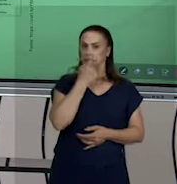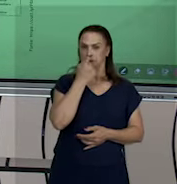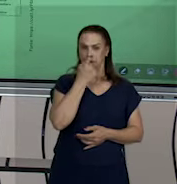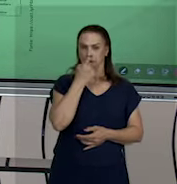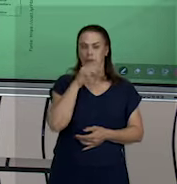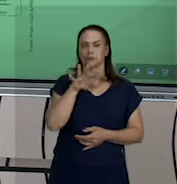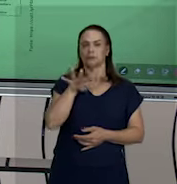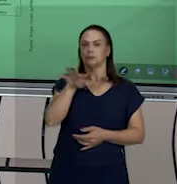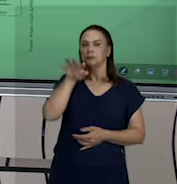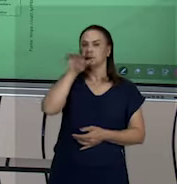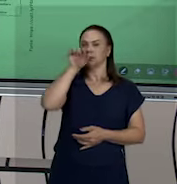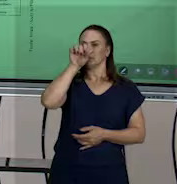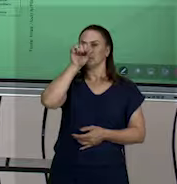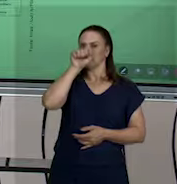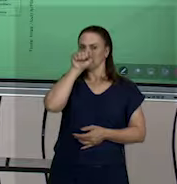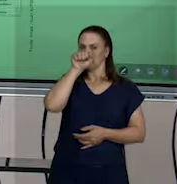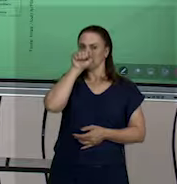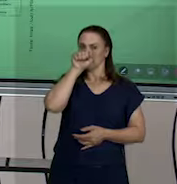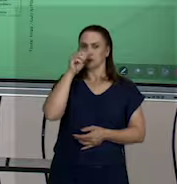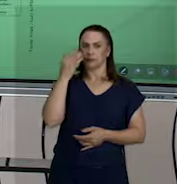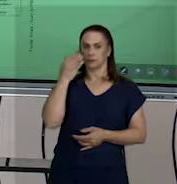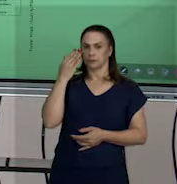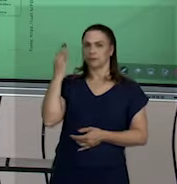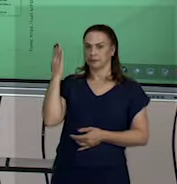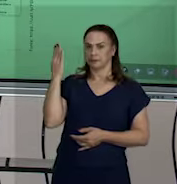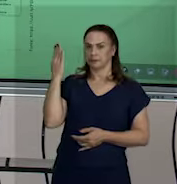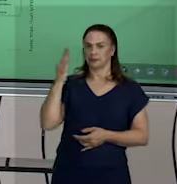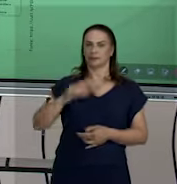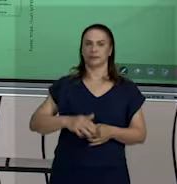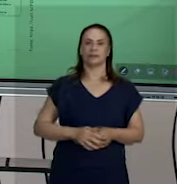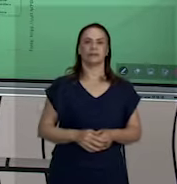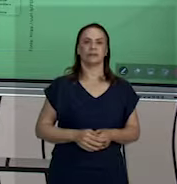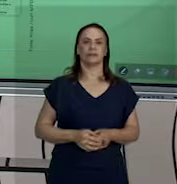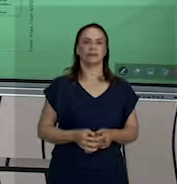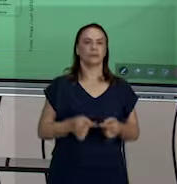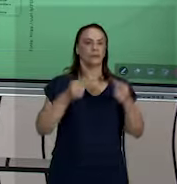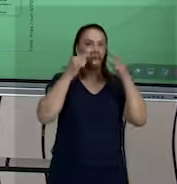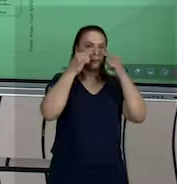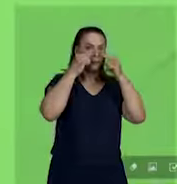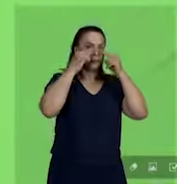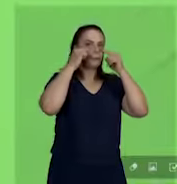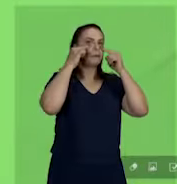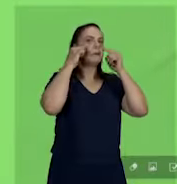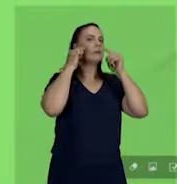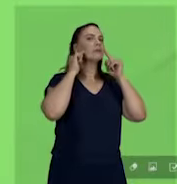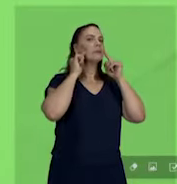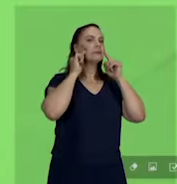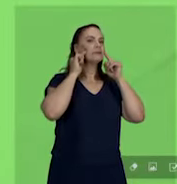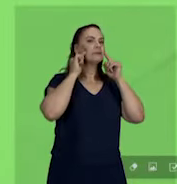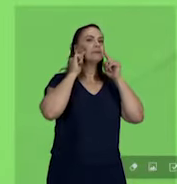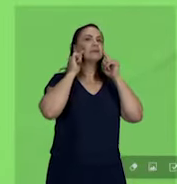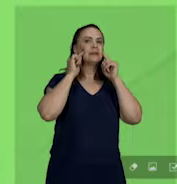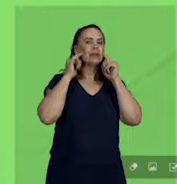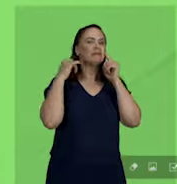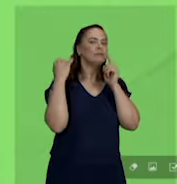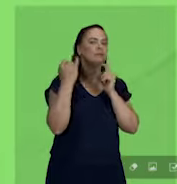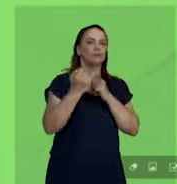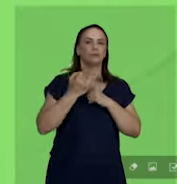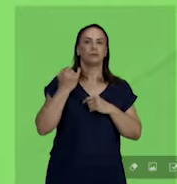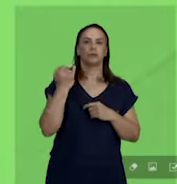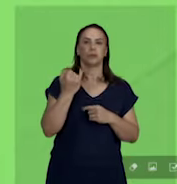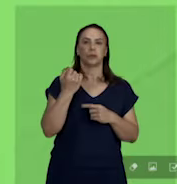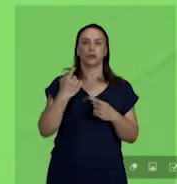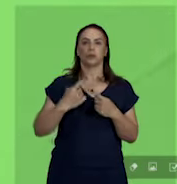vai adentrar, passando aqui na cavidade nasal. Essa cavidade tem tamanha importância